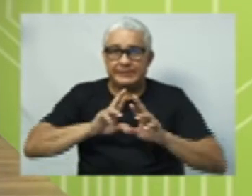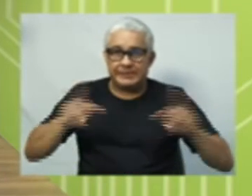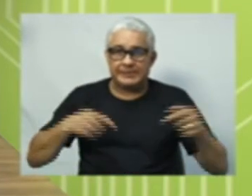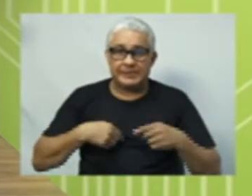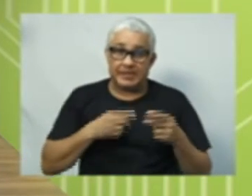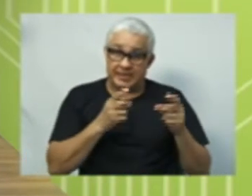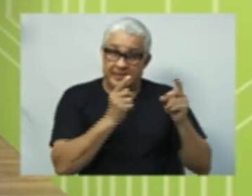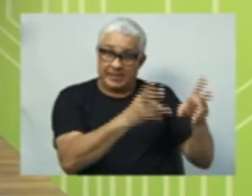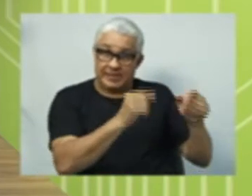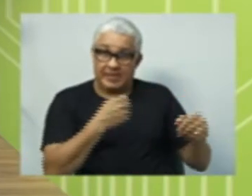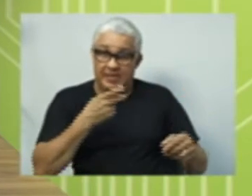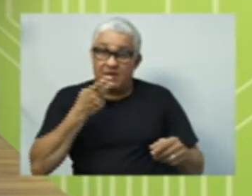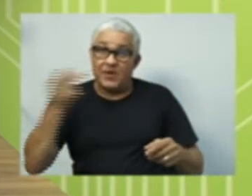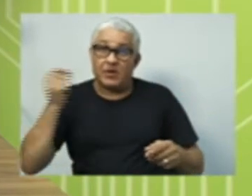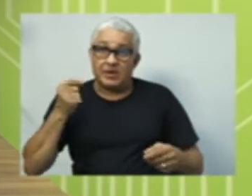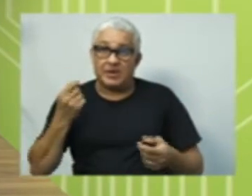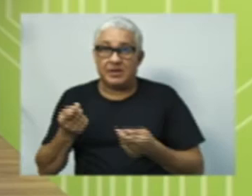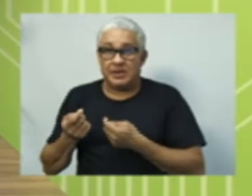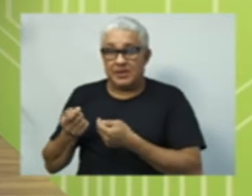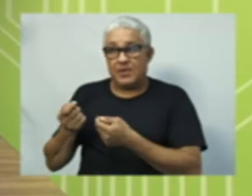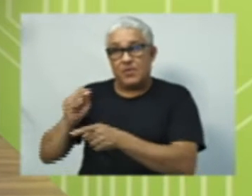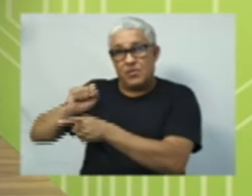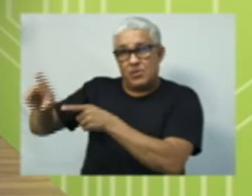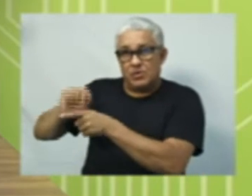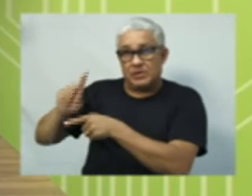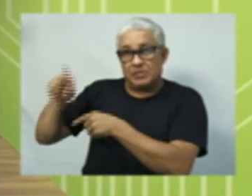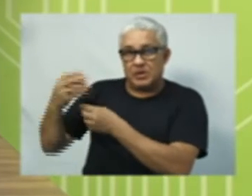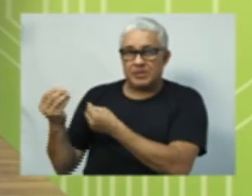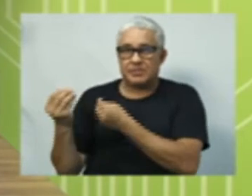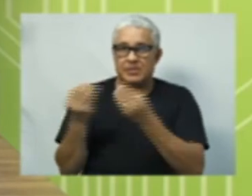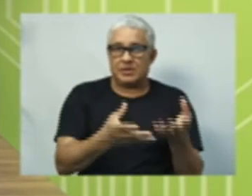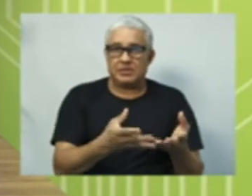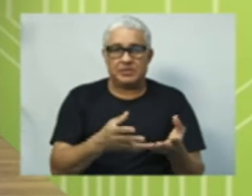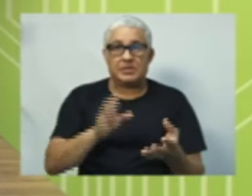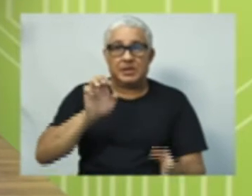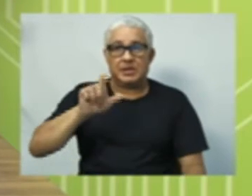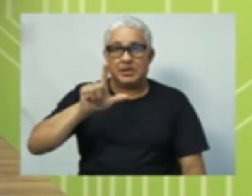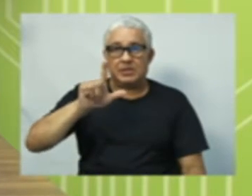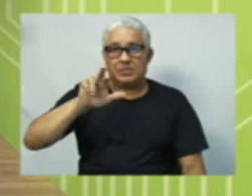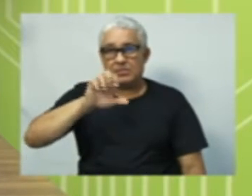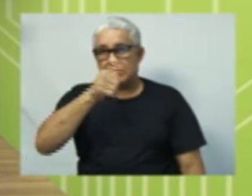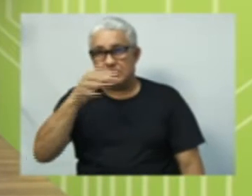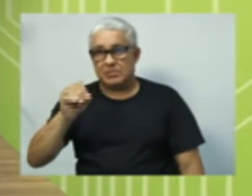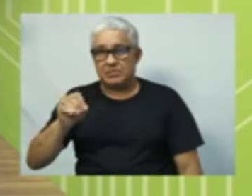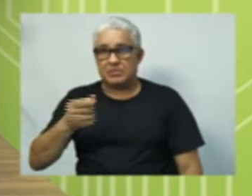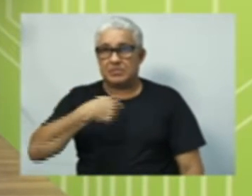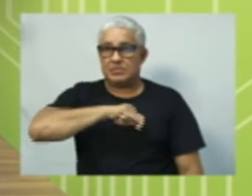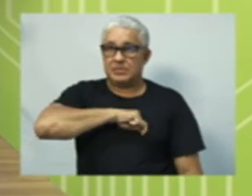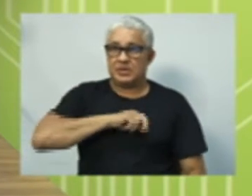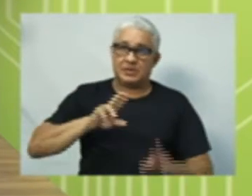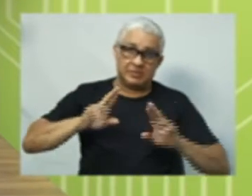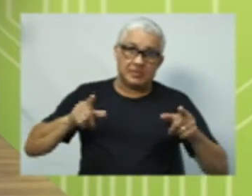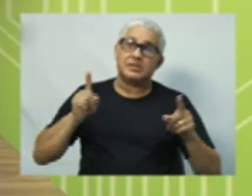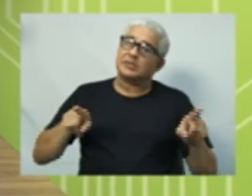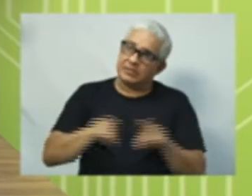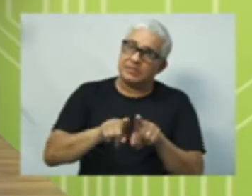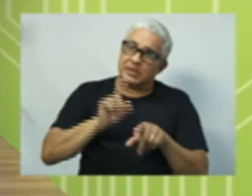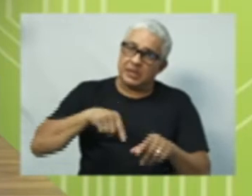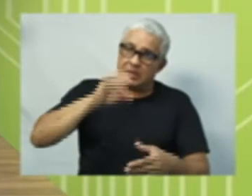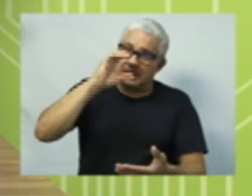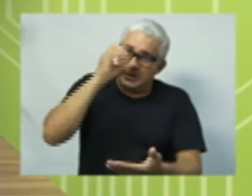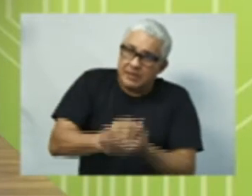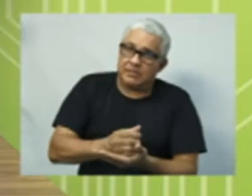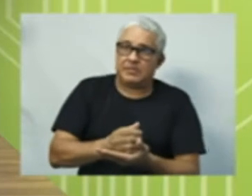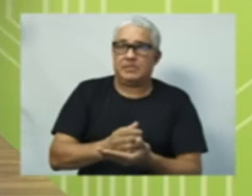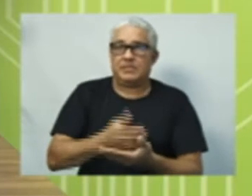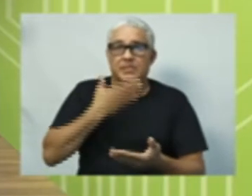que aluguei e depois eu entrego para ele. Opa, isso é elusão fiscal, isso é diferente, isso é crime. Qual é a